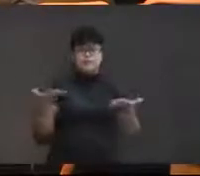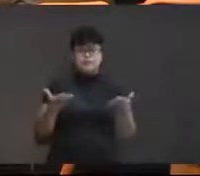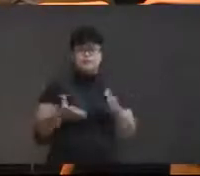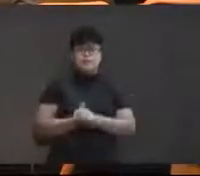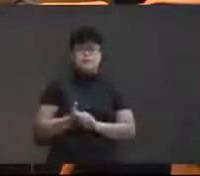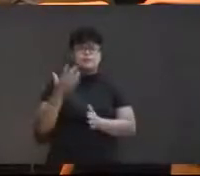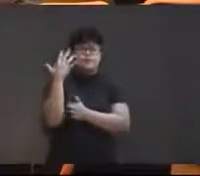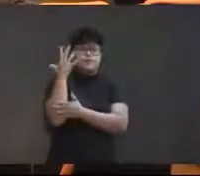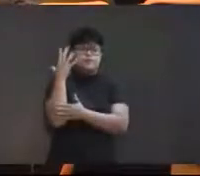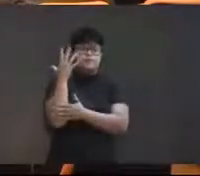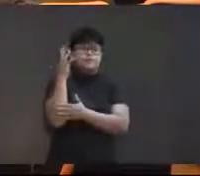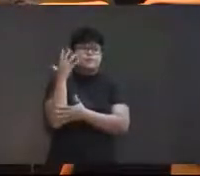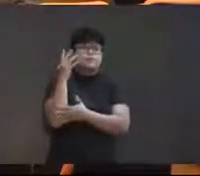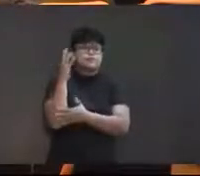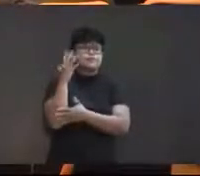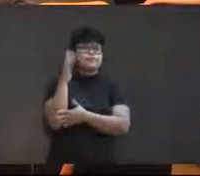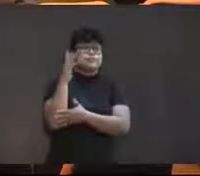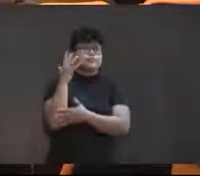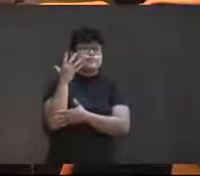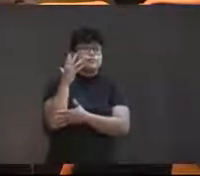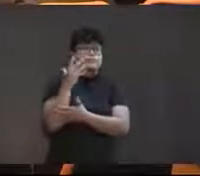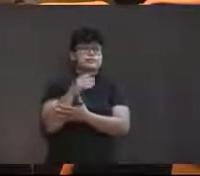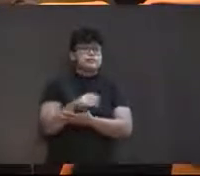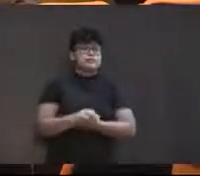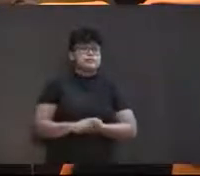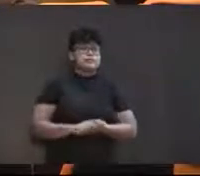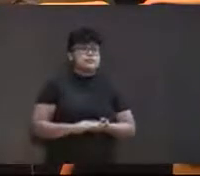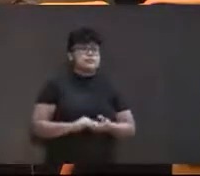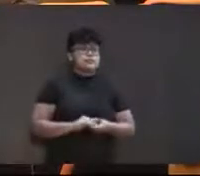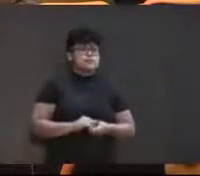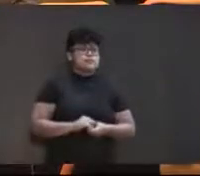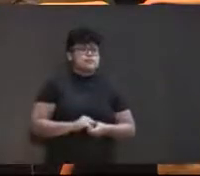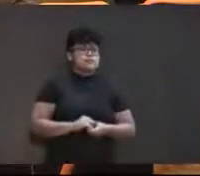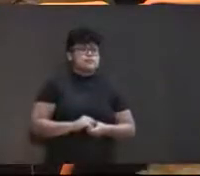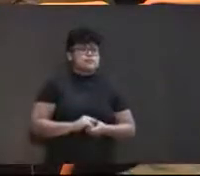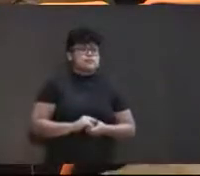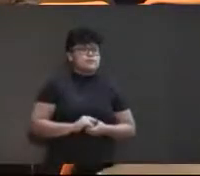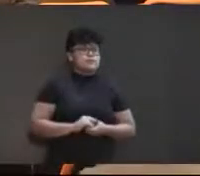E aí G1